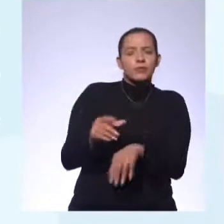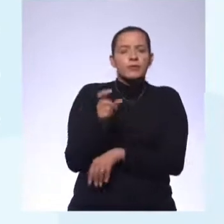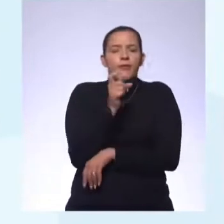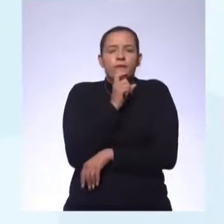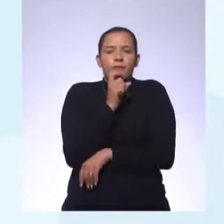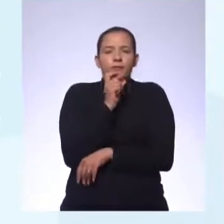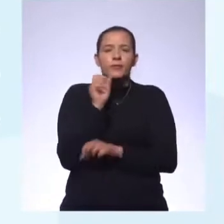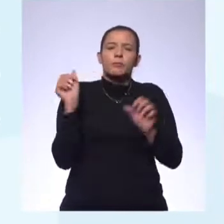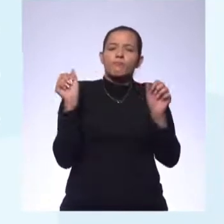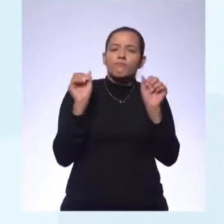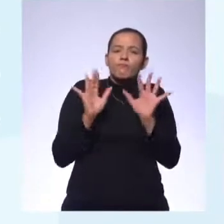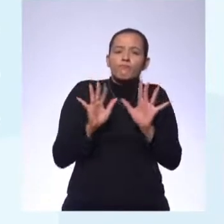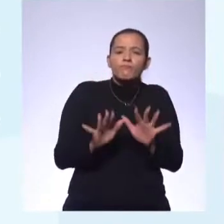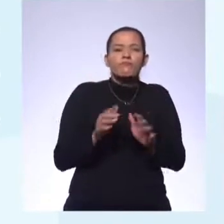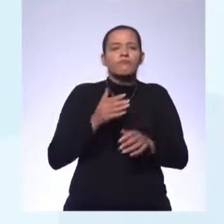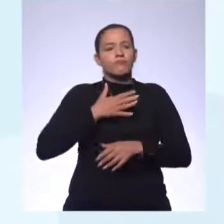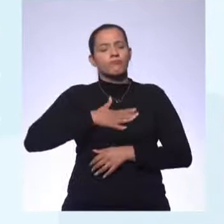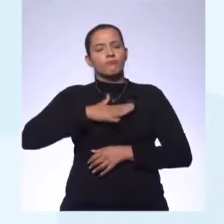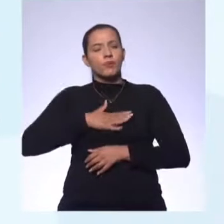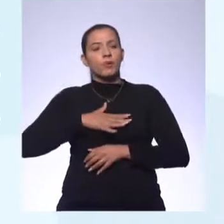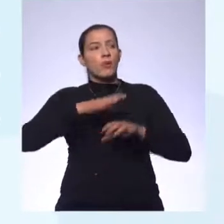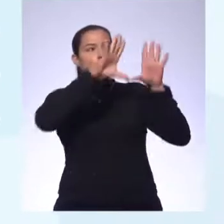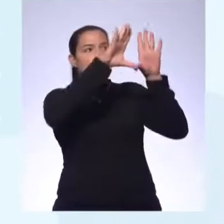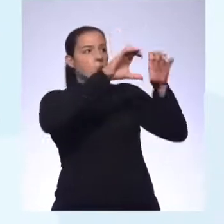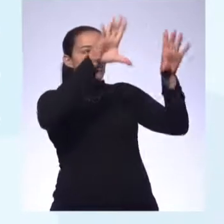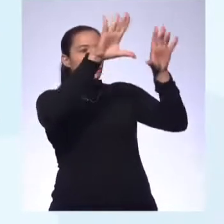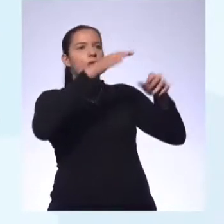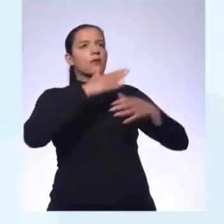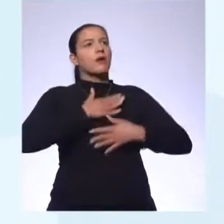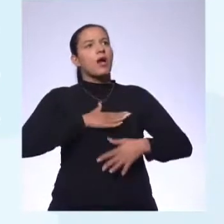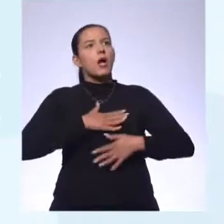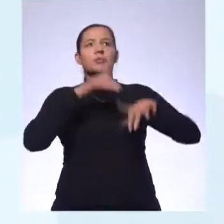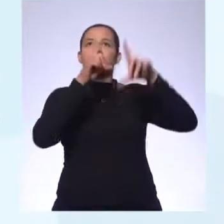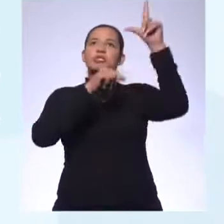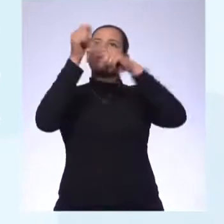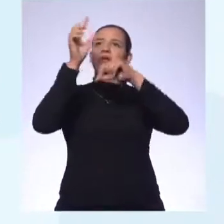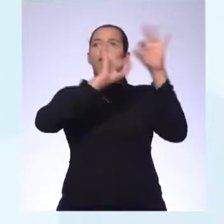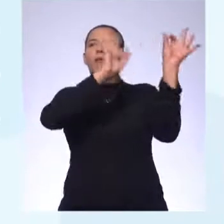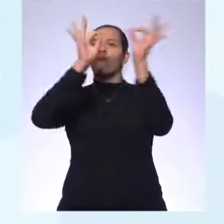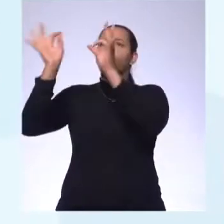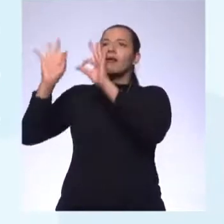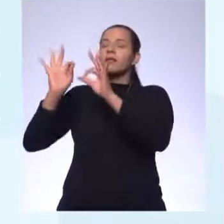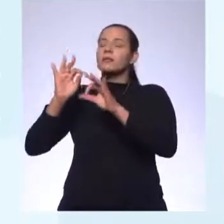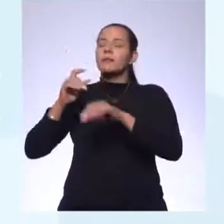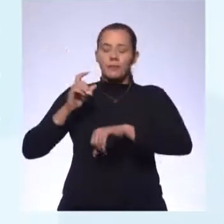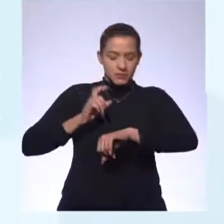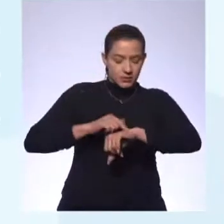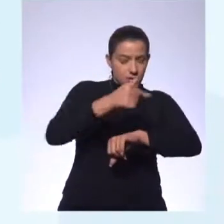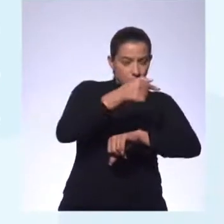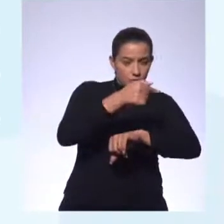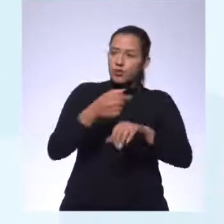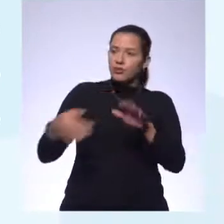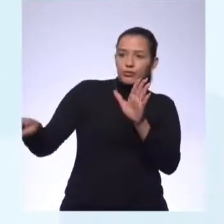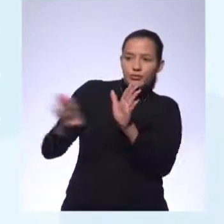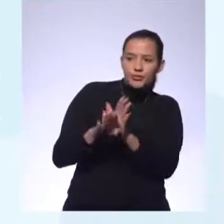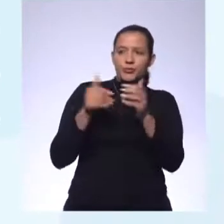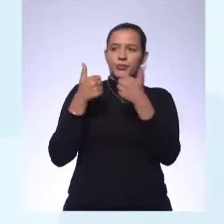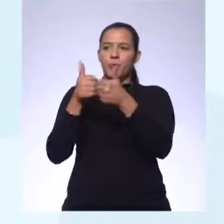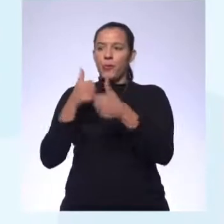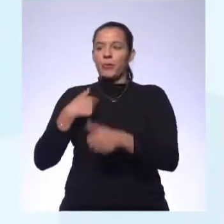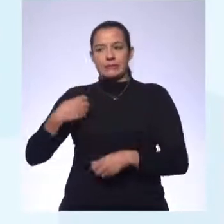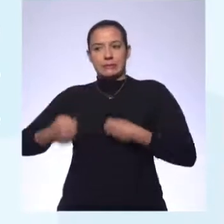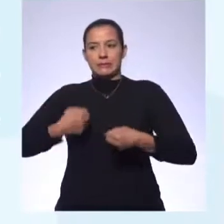úmida. O céu estava calmo, mas sem estrelas. A hora marcada chegou o ônibus e apressei-me a ir tomar o meu